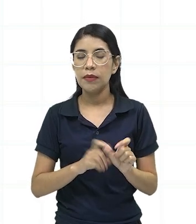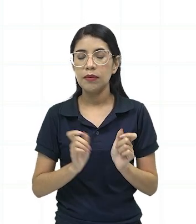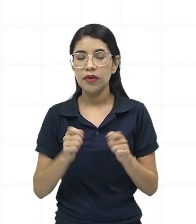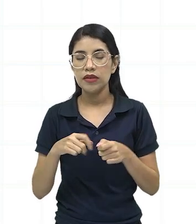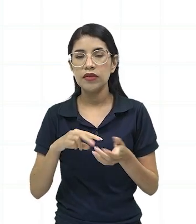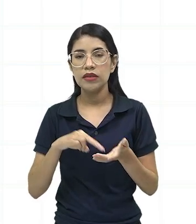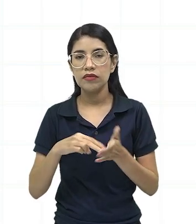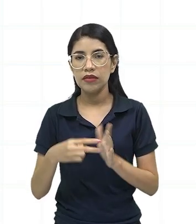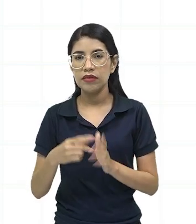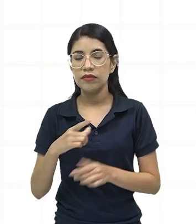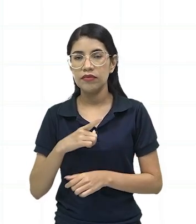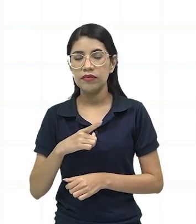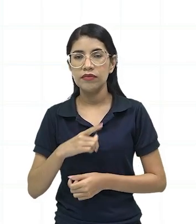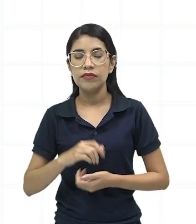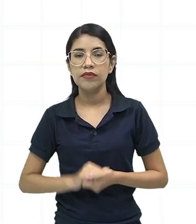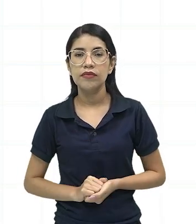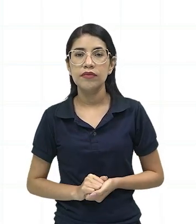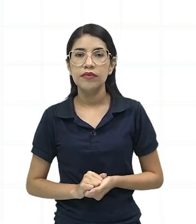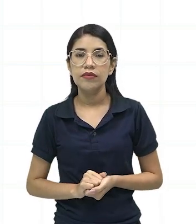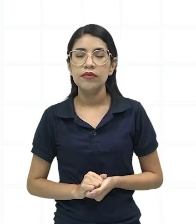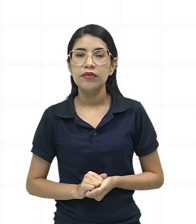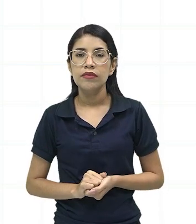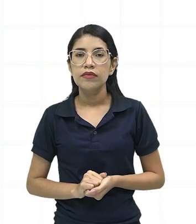sentido independente. Por isso ela é